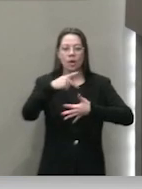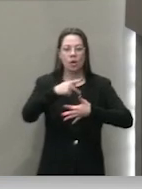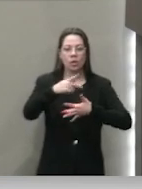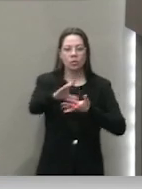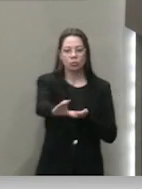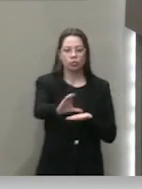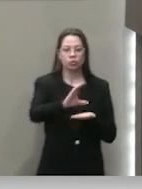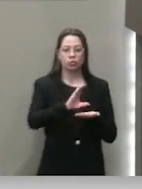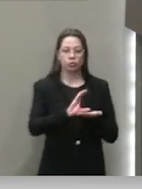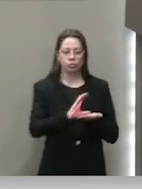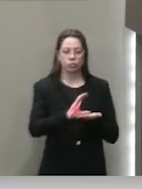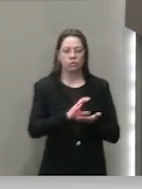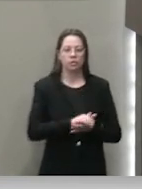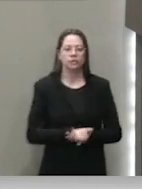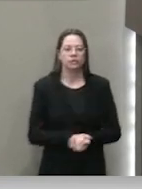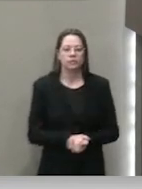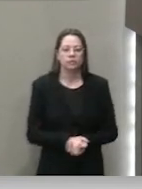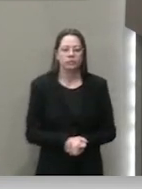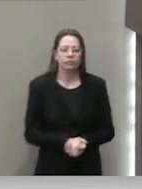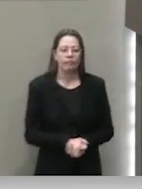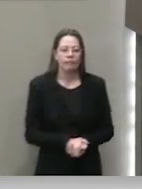investimentos.